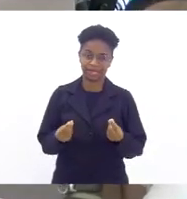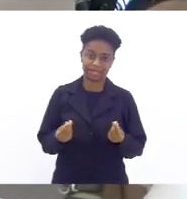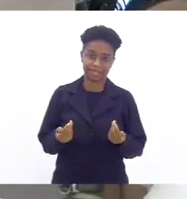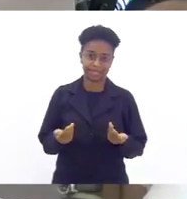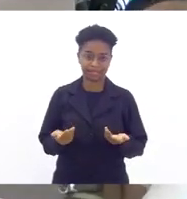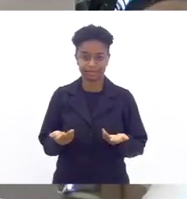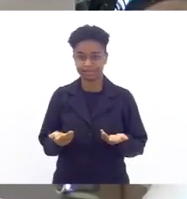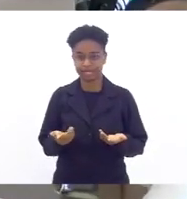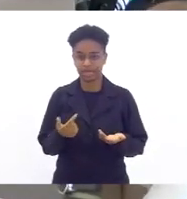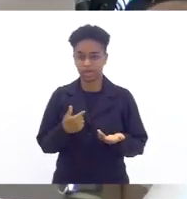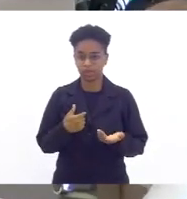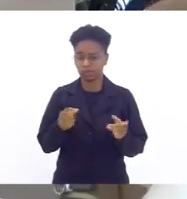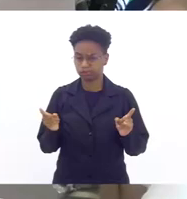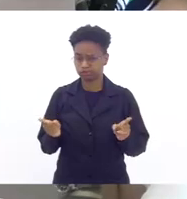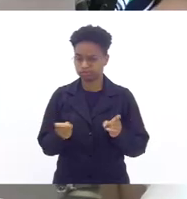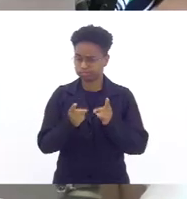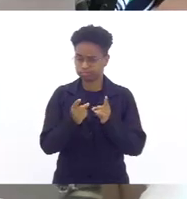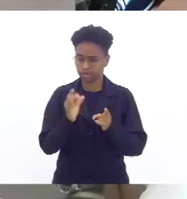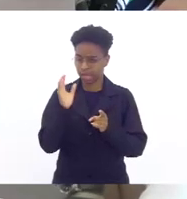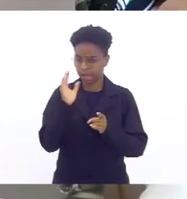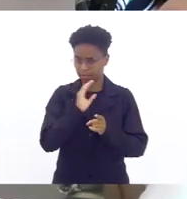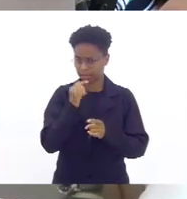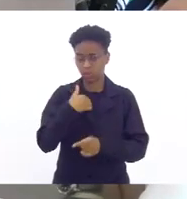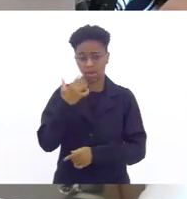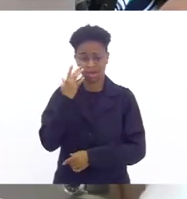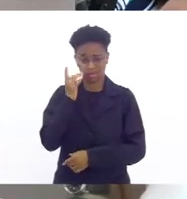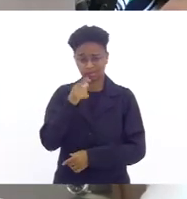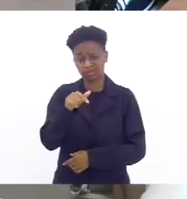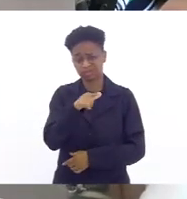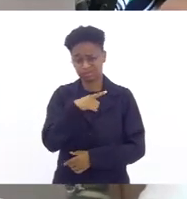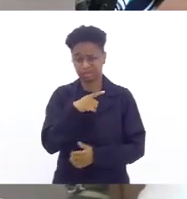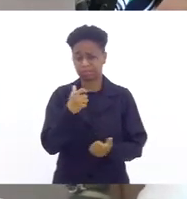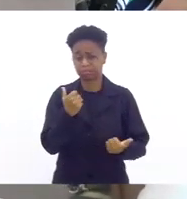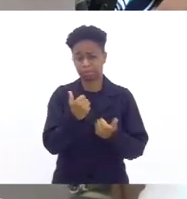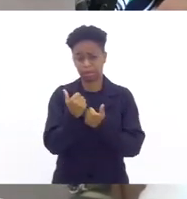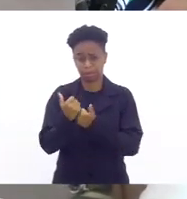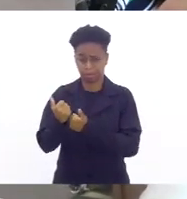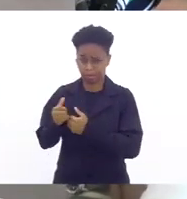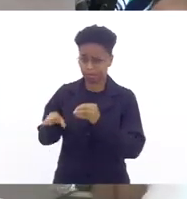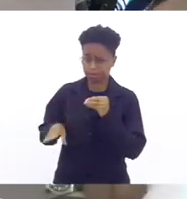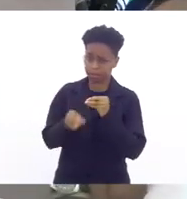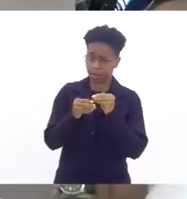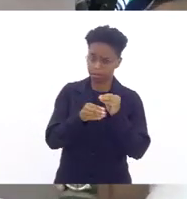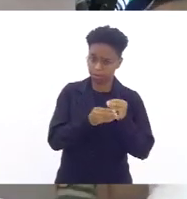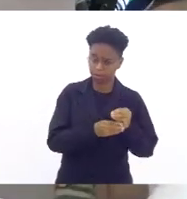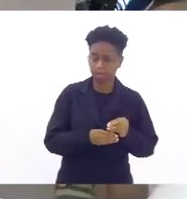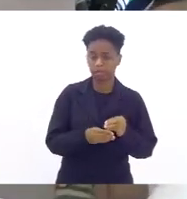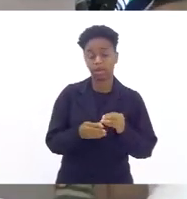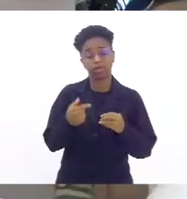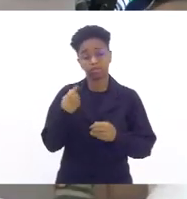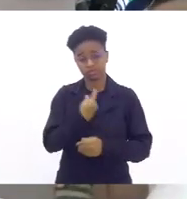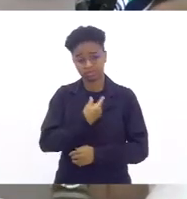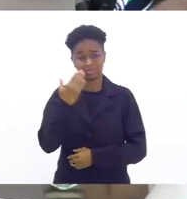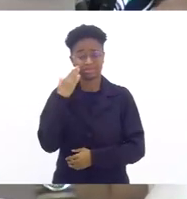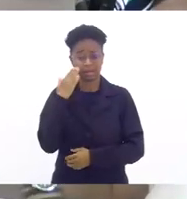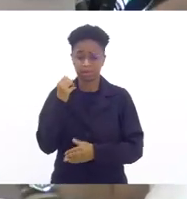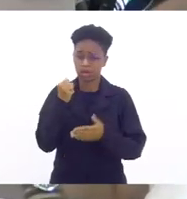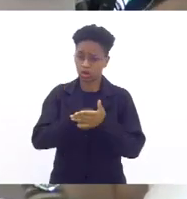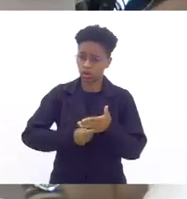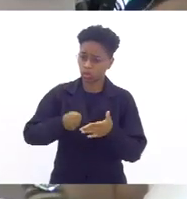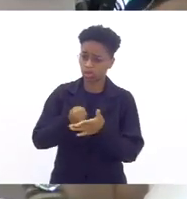você breve acho que todo mundo aqui tem muito para contribuir a gente sabe que é uma luta complexa